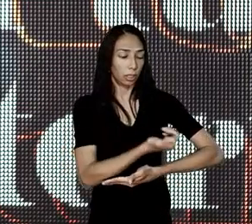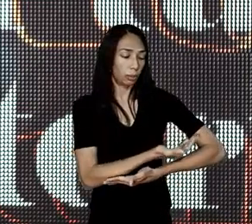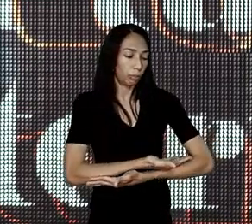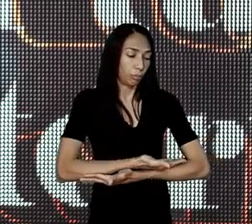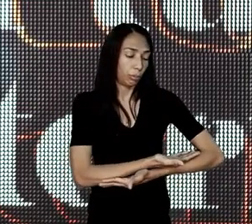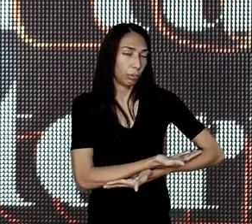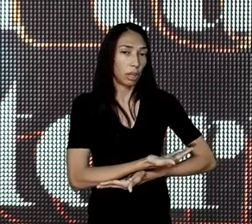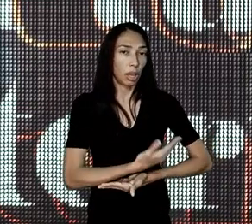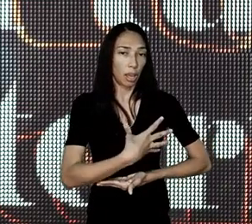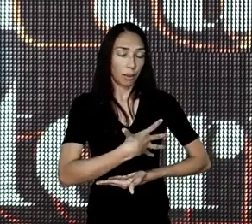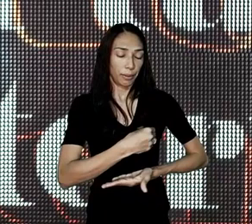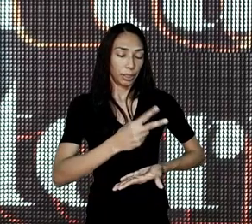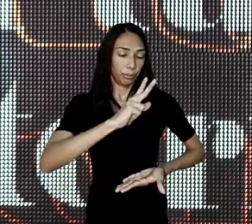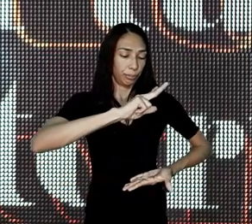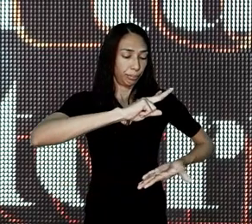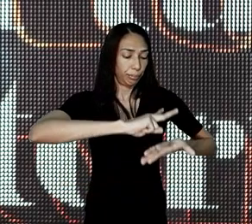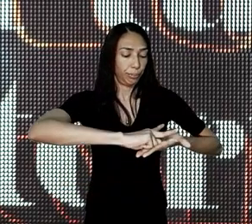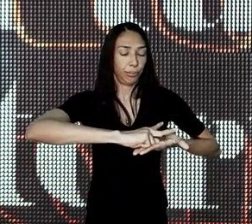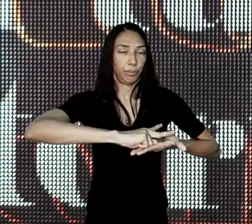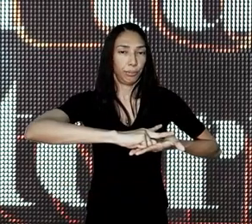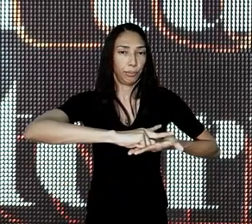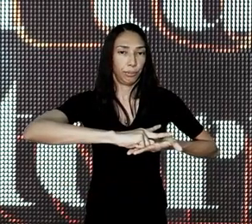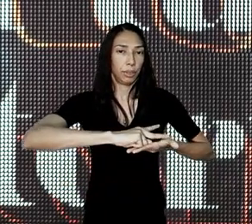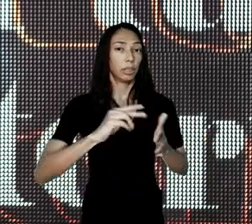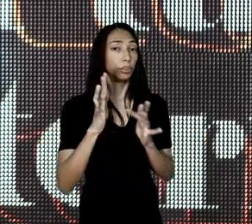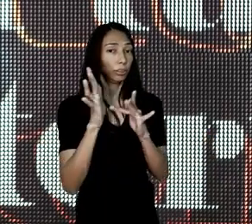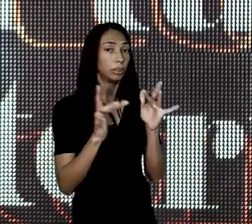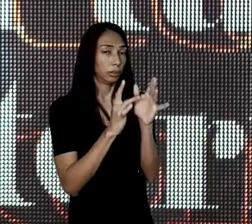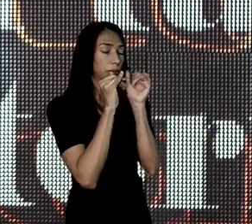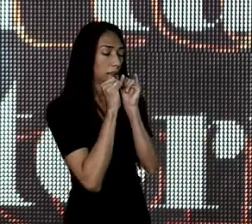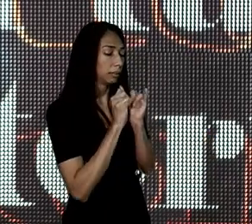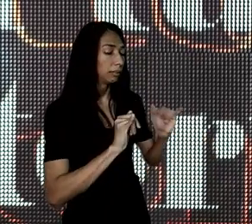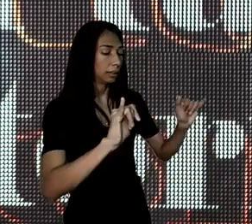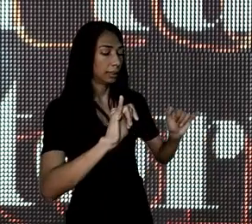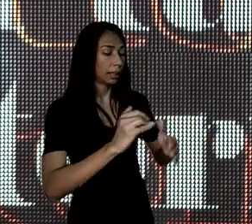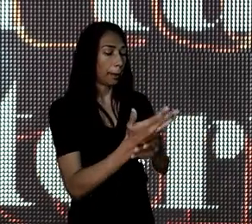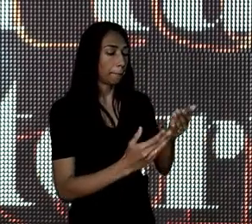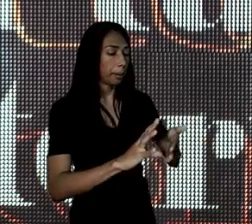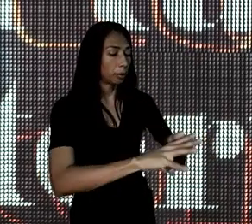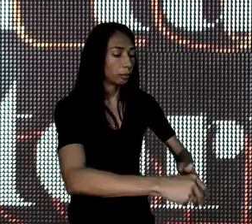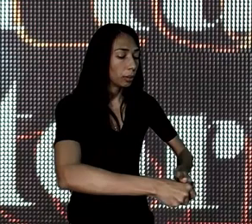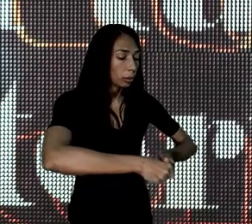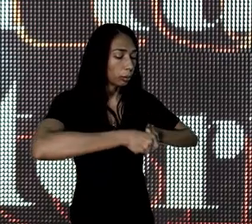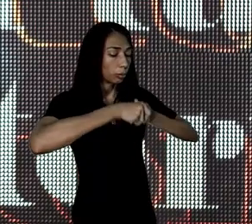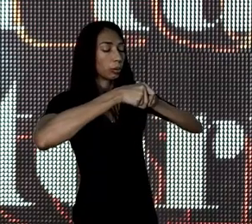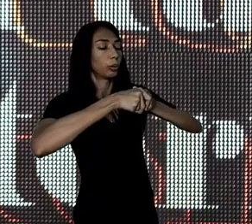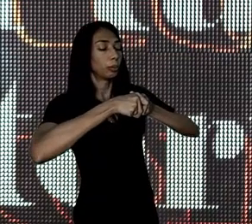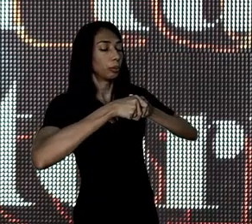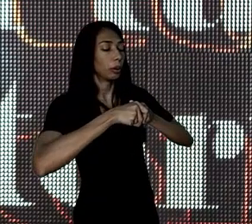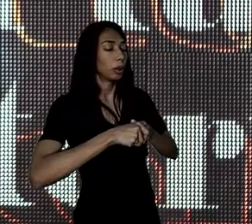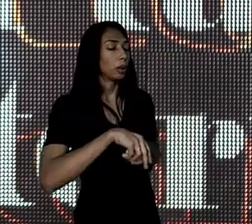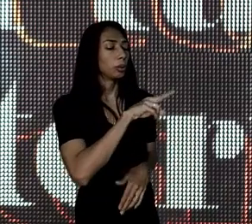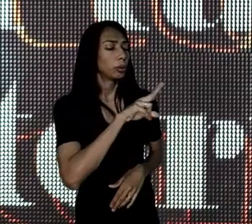ler novamente essa parte. Verso 41, tomou-a pela mão e disse: Talita cumi, que quer dizer: